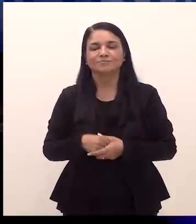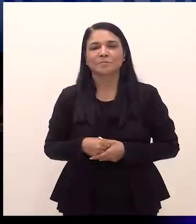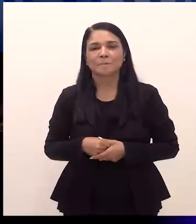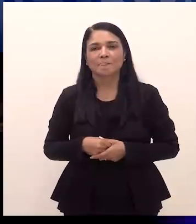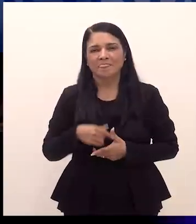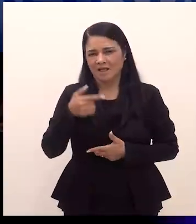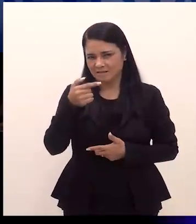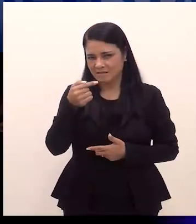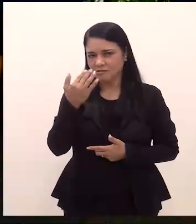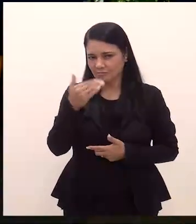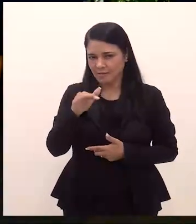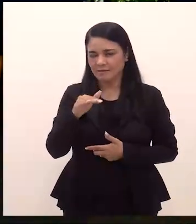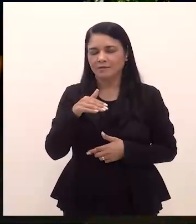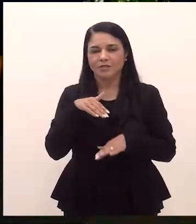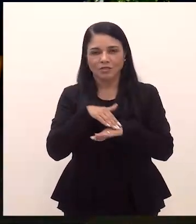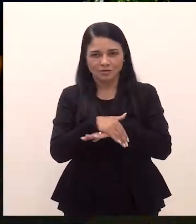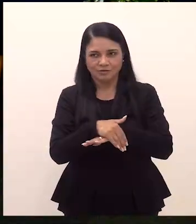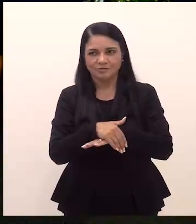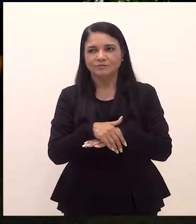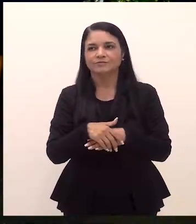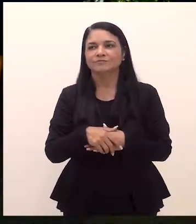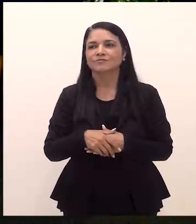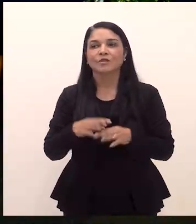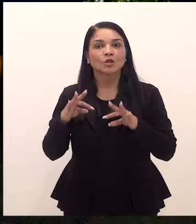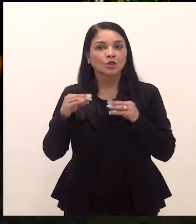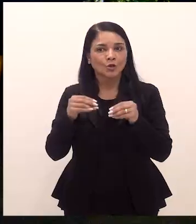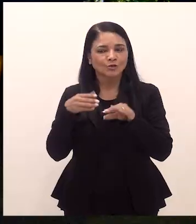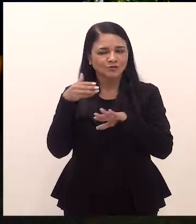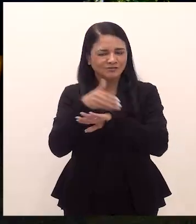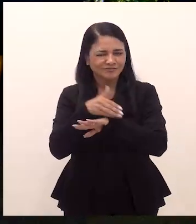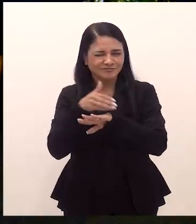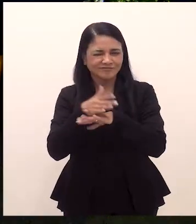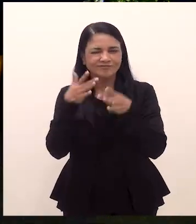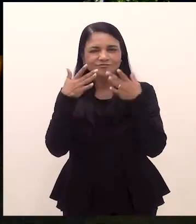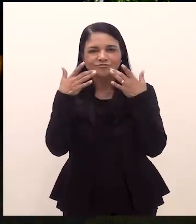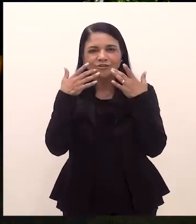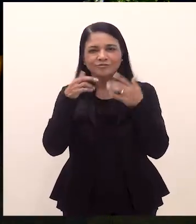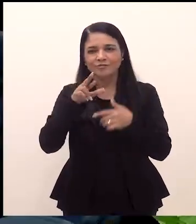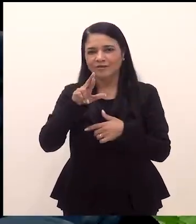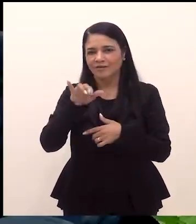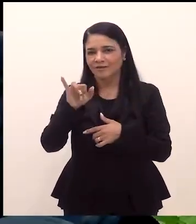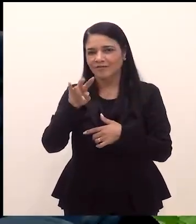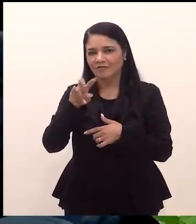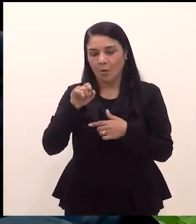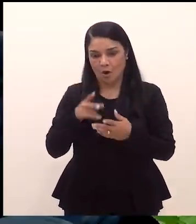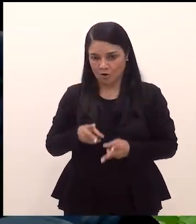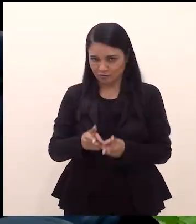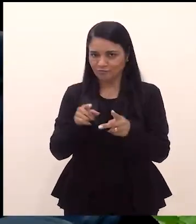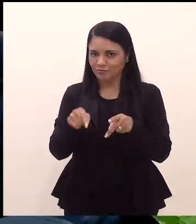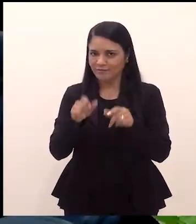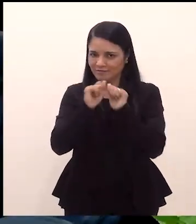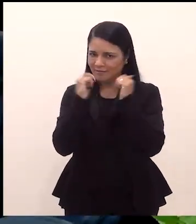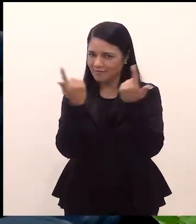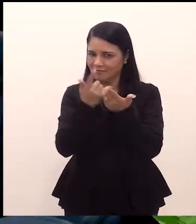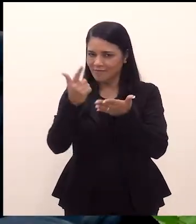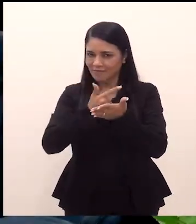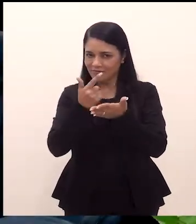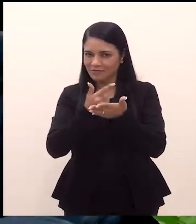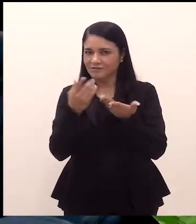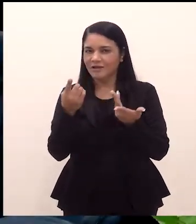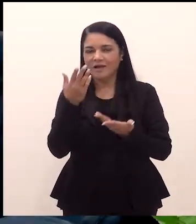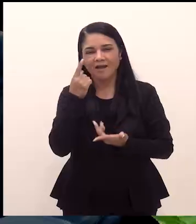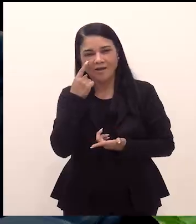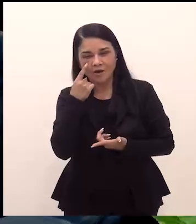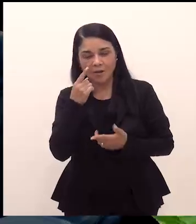verdade. 7h30, né, Marcelo? 7h30 da noite. 7h30 da noite, 7h30. todo mundo no Teatro Rival. Mas, por enquanto, você fica aqui no